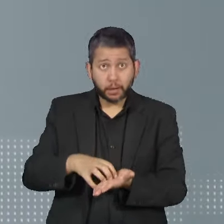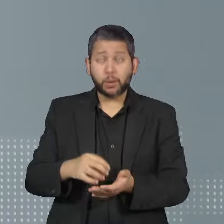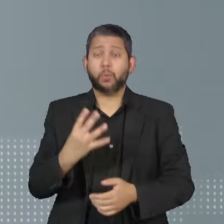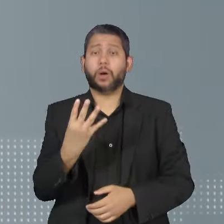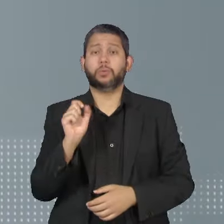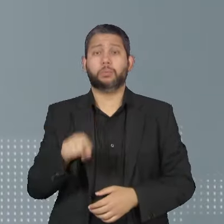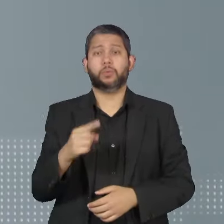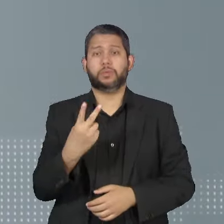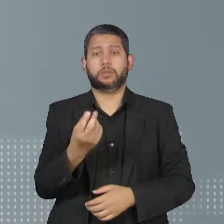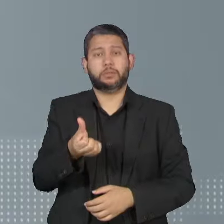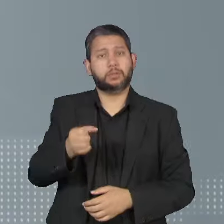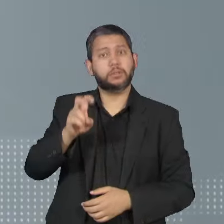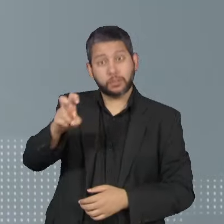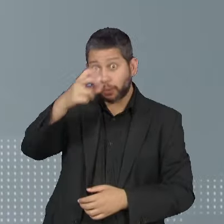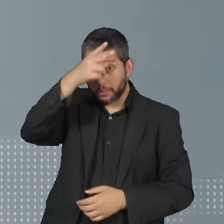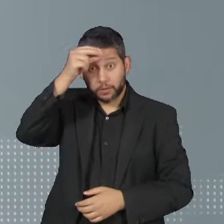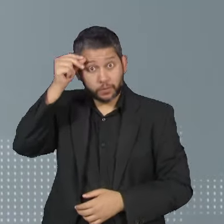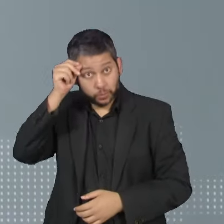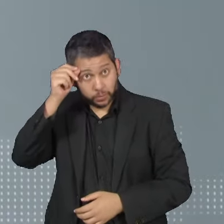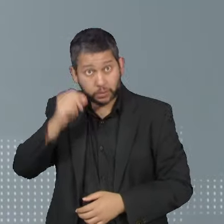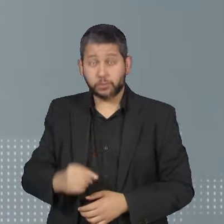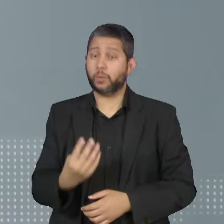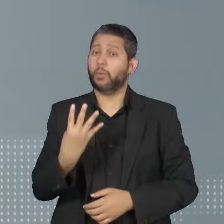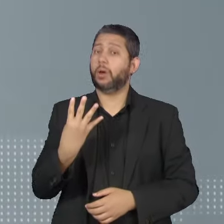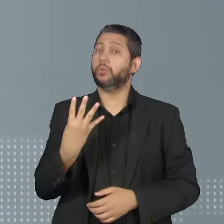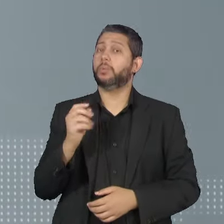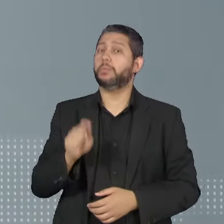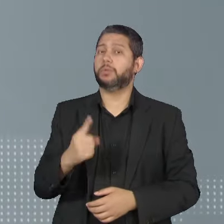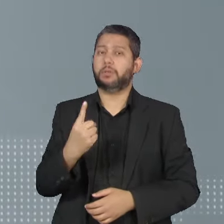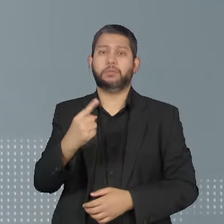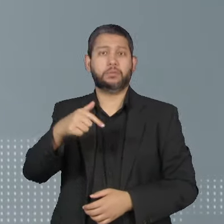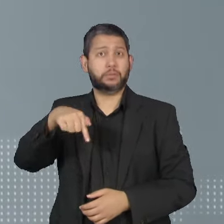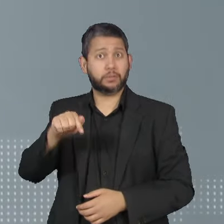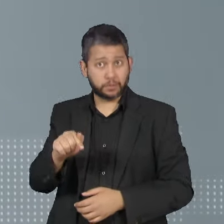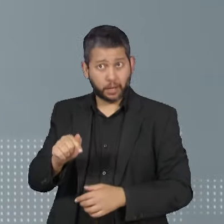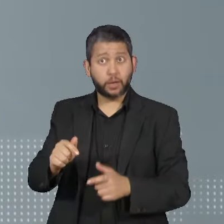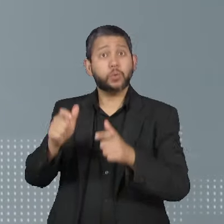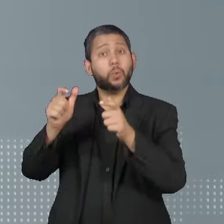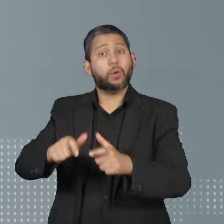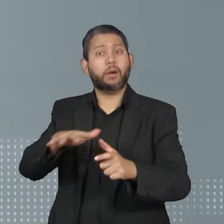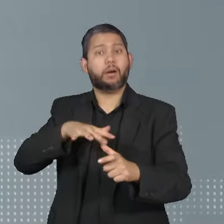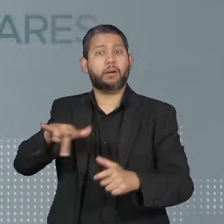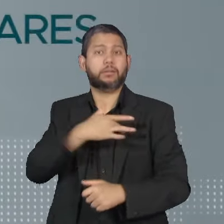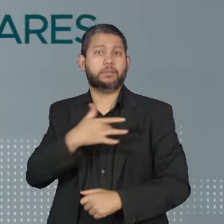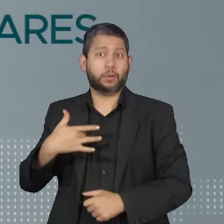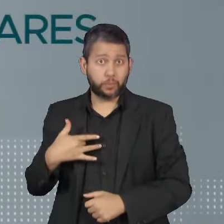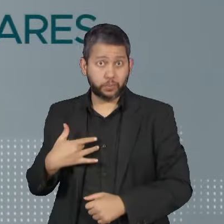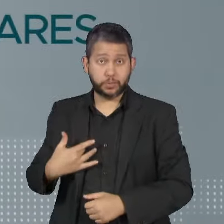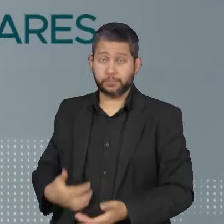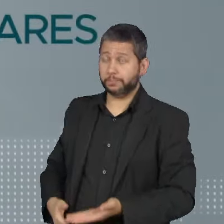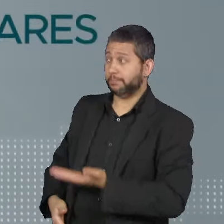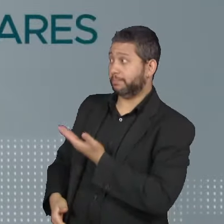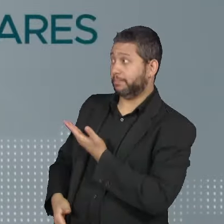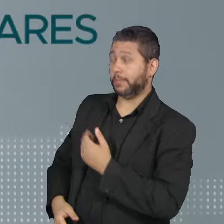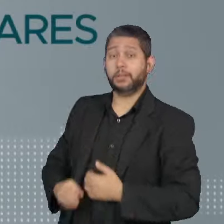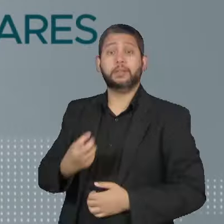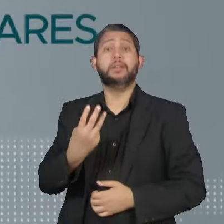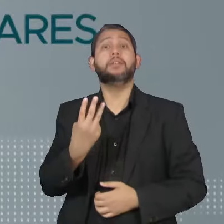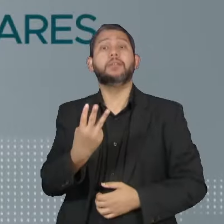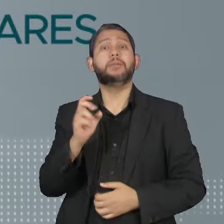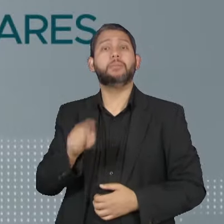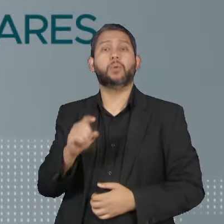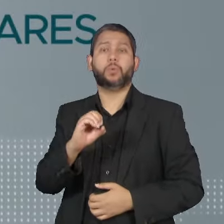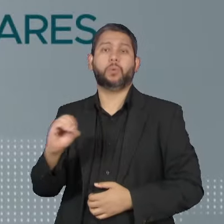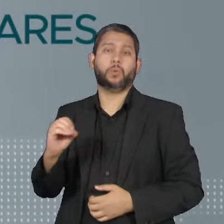4.265 prefeituras 4117 estabelecimentos de saúde e 34 gestores